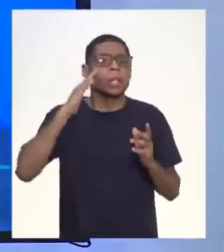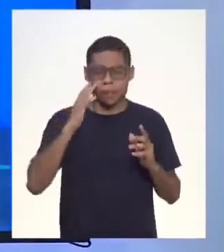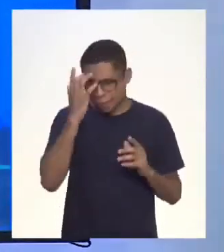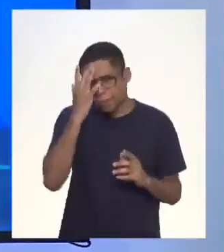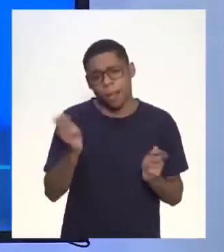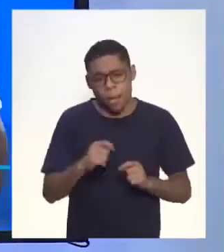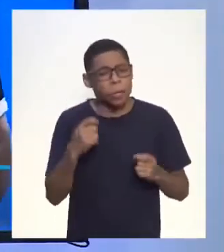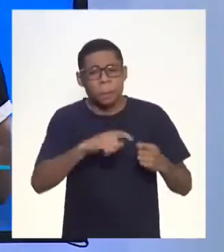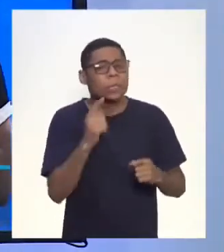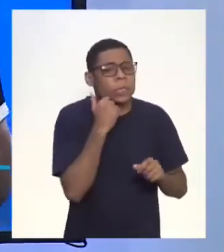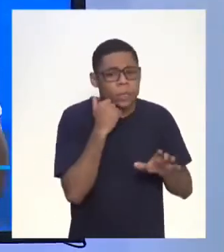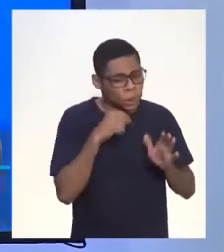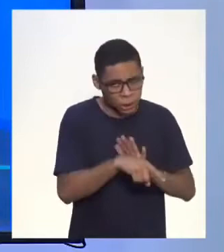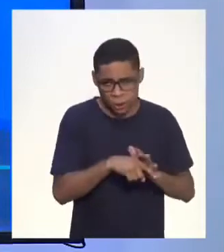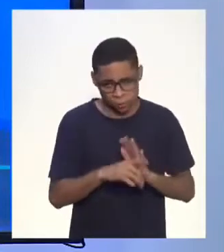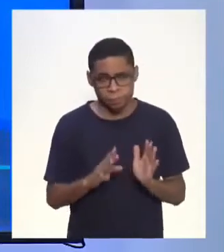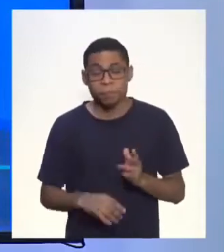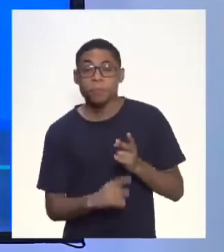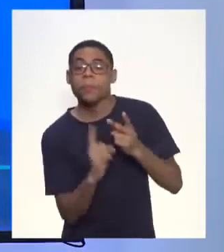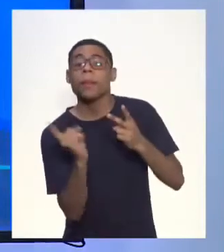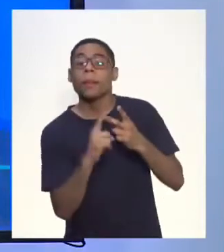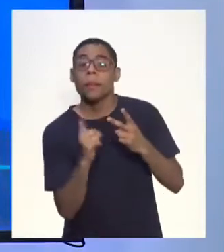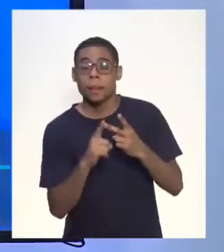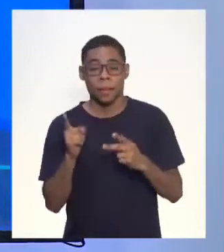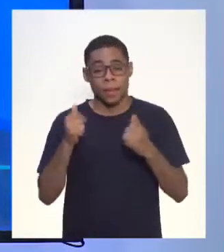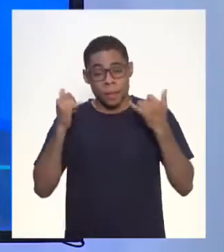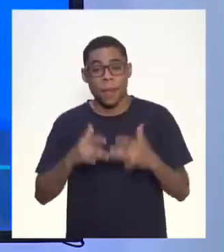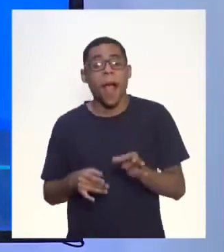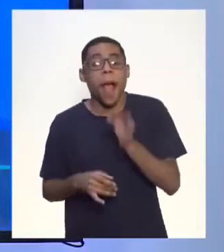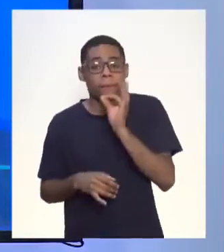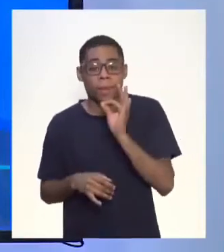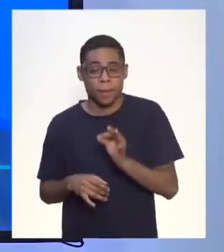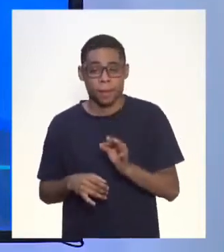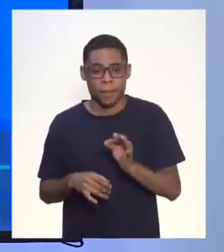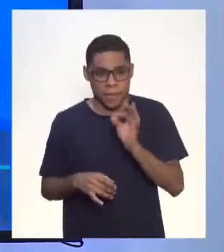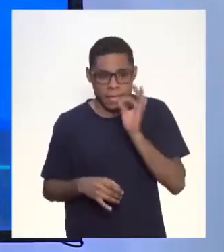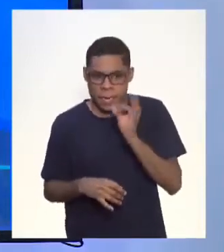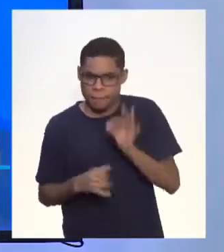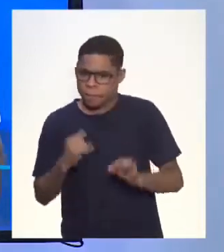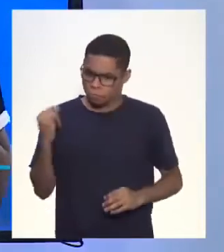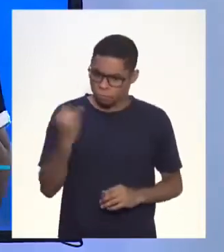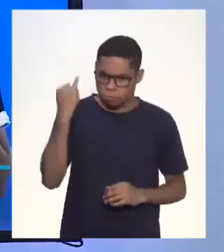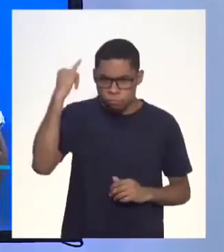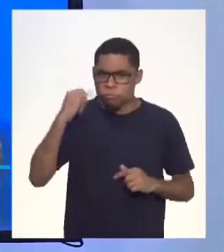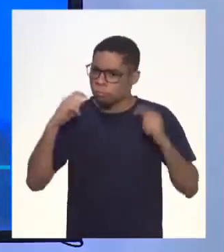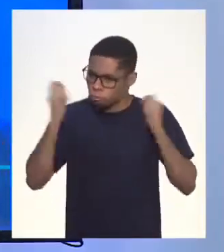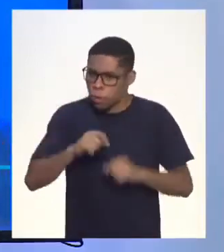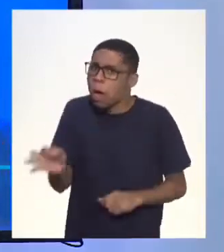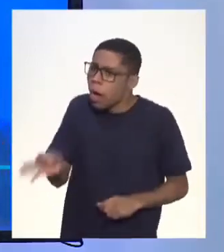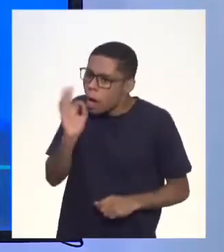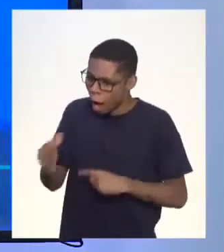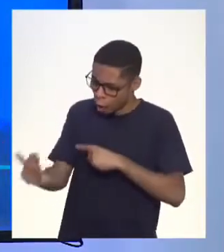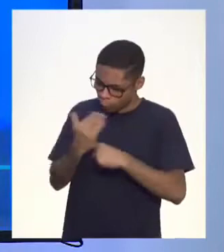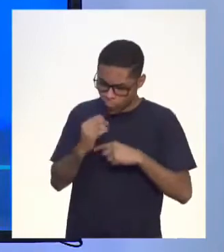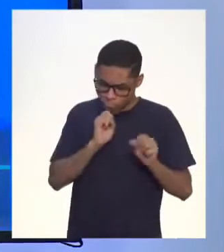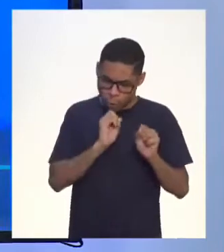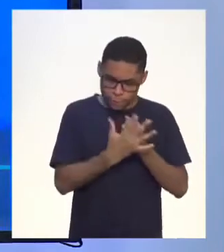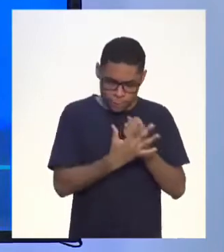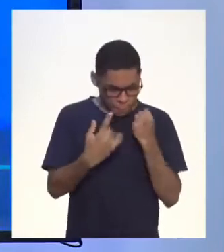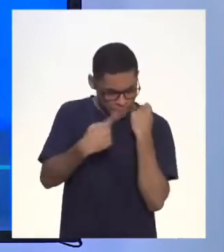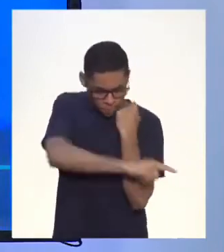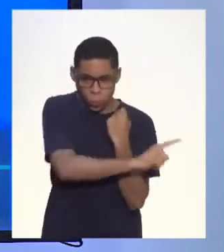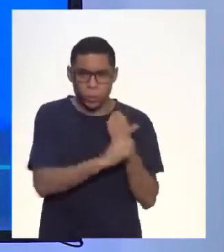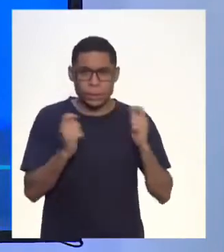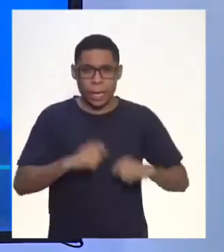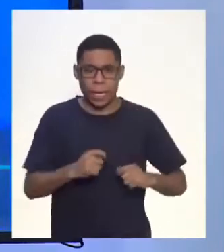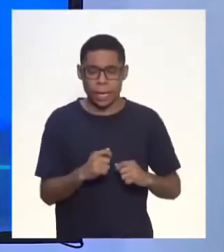Aí, já no segundo podcast, ele já fala sobre o café, que o café é importante, que devemos tomar o café. Já dá para perceber que